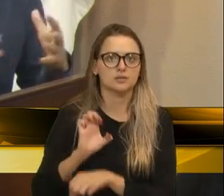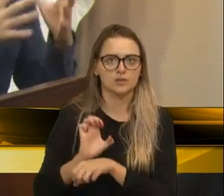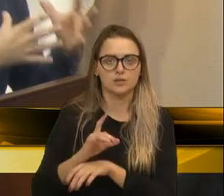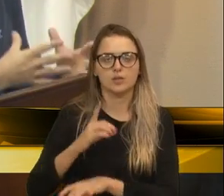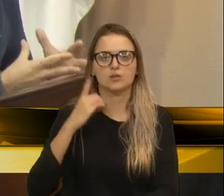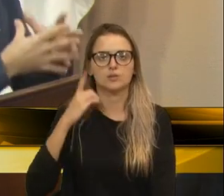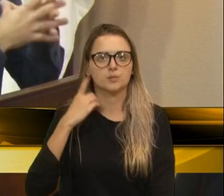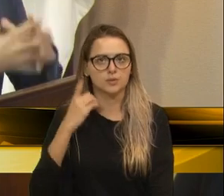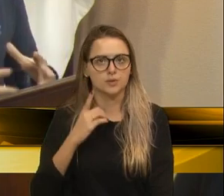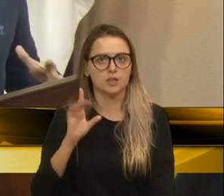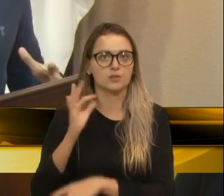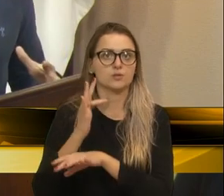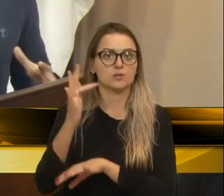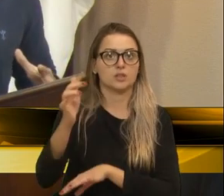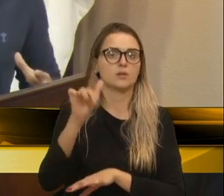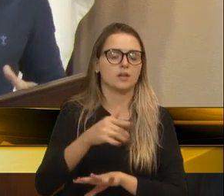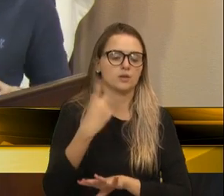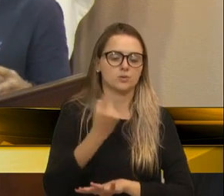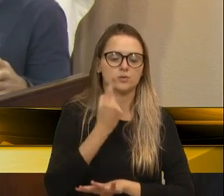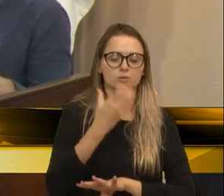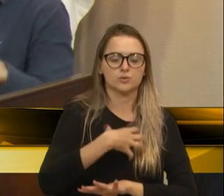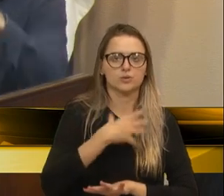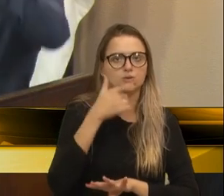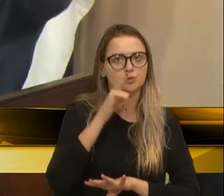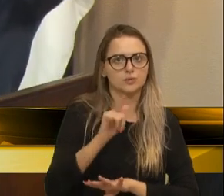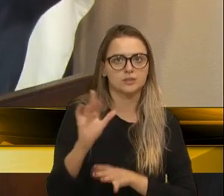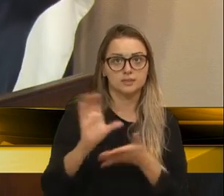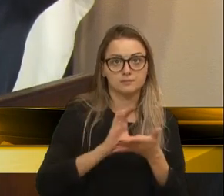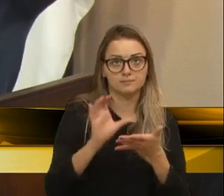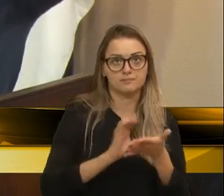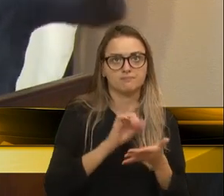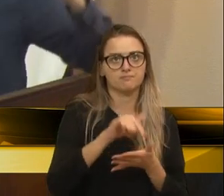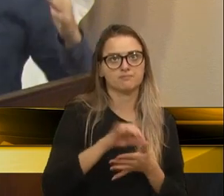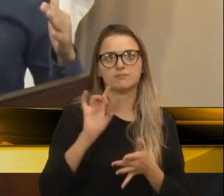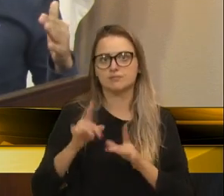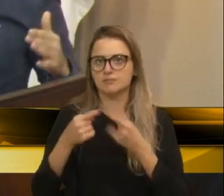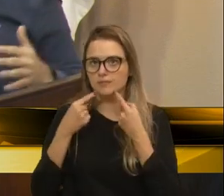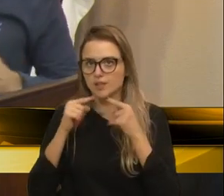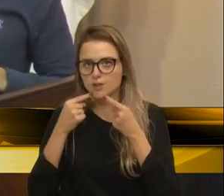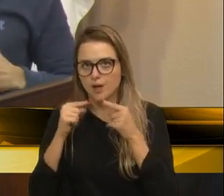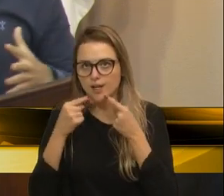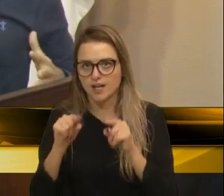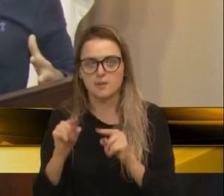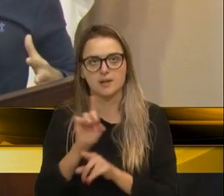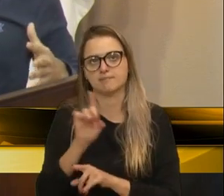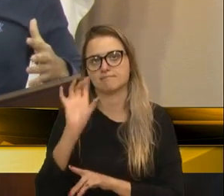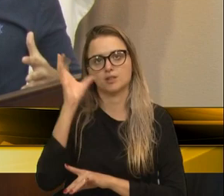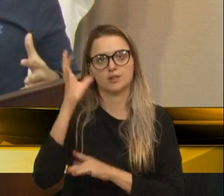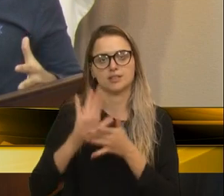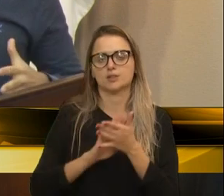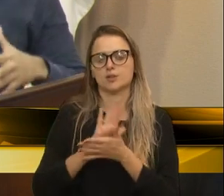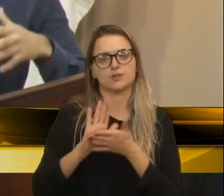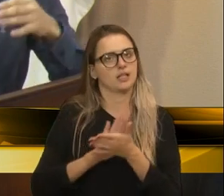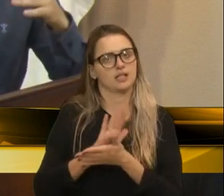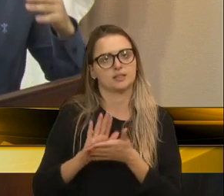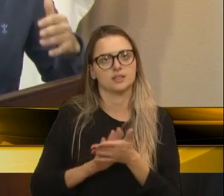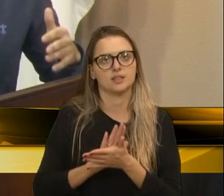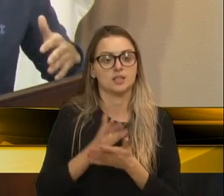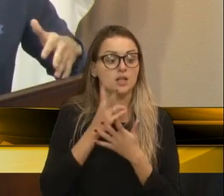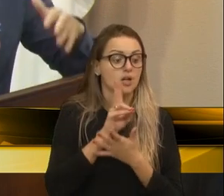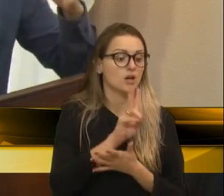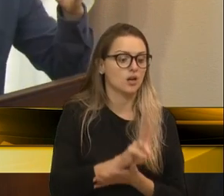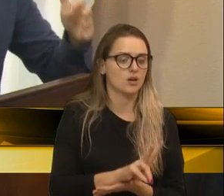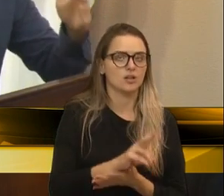que a gente conquista alguma coisa para a nossa Caxias. Enquanto a gente ficar reclamando aqui no nosso quadrado, nós não conseguimos nada. Olha, a nossa ida, eu